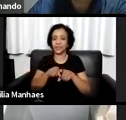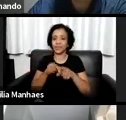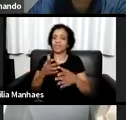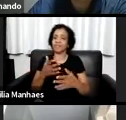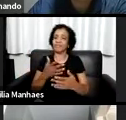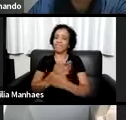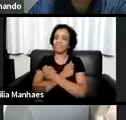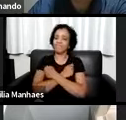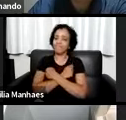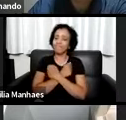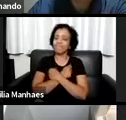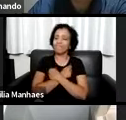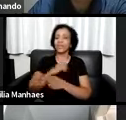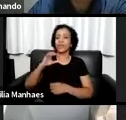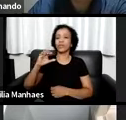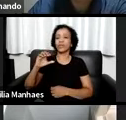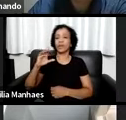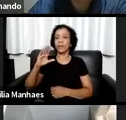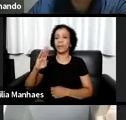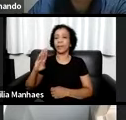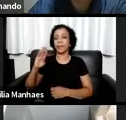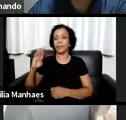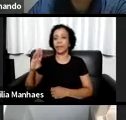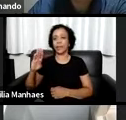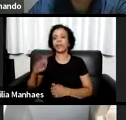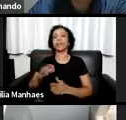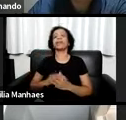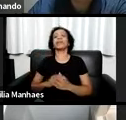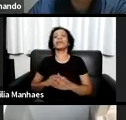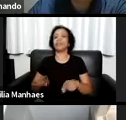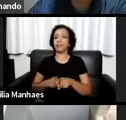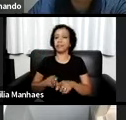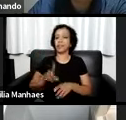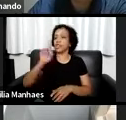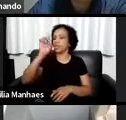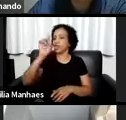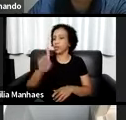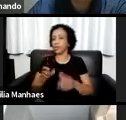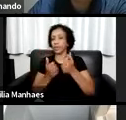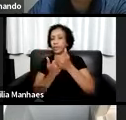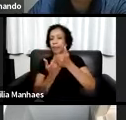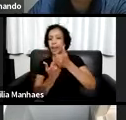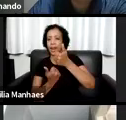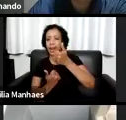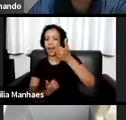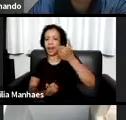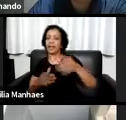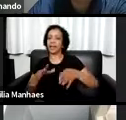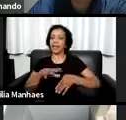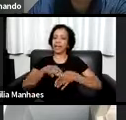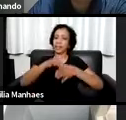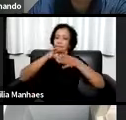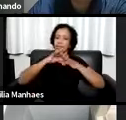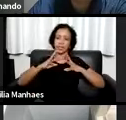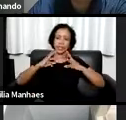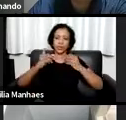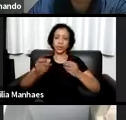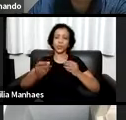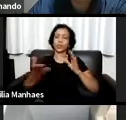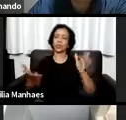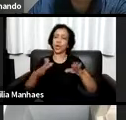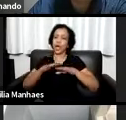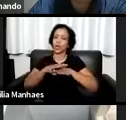da Convenção Batista Brasileira, da diretoria da convenção, de toda a liderança representada hoje à